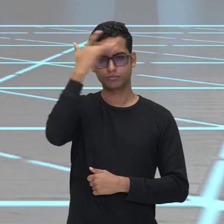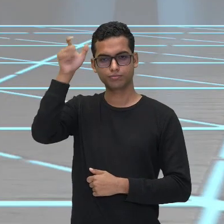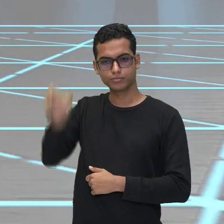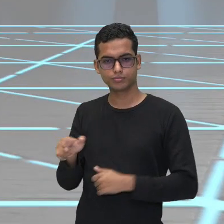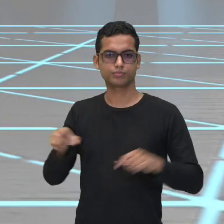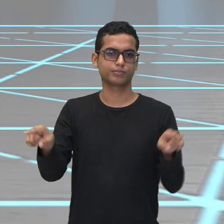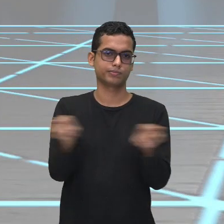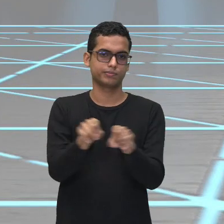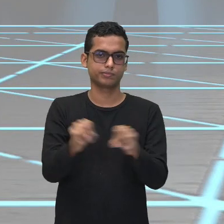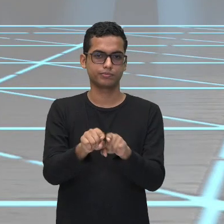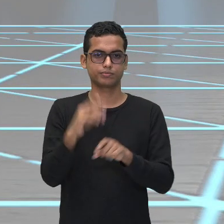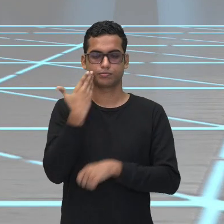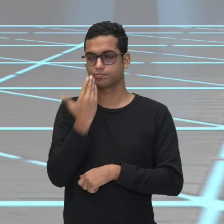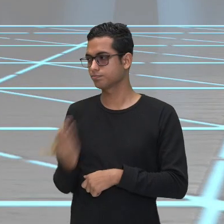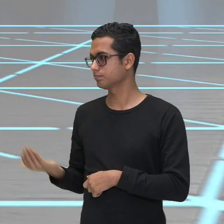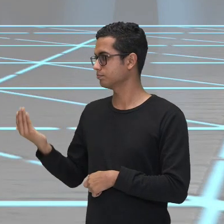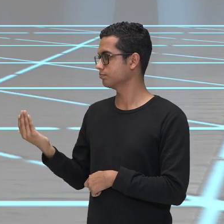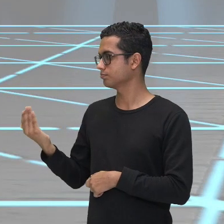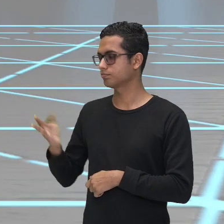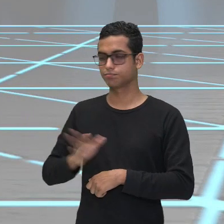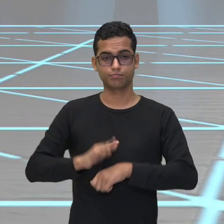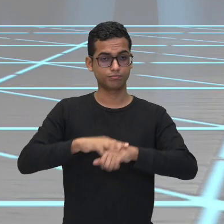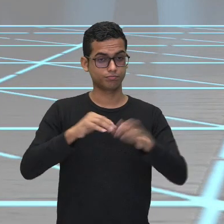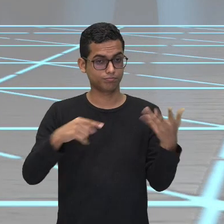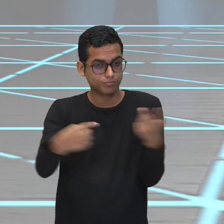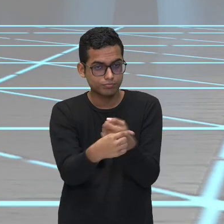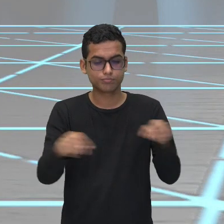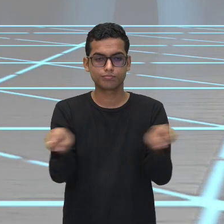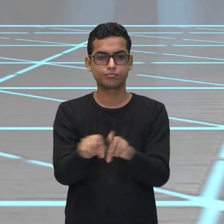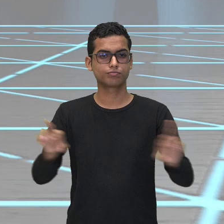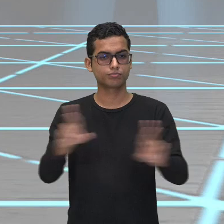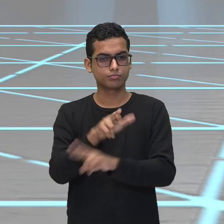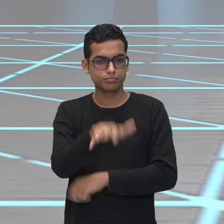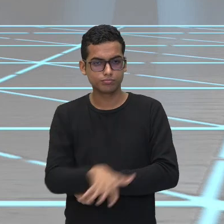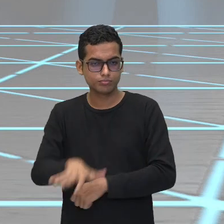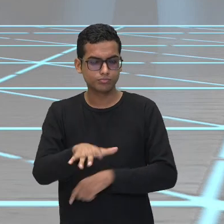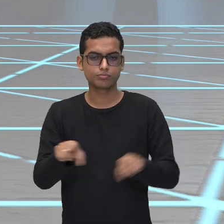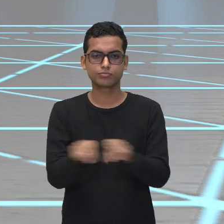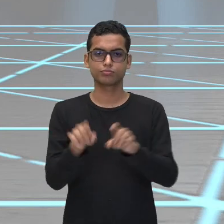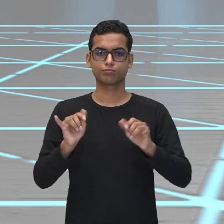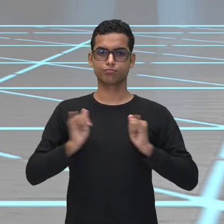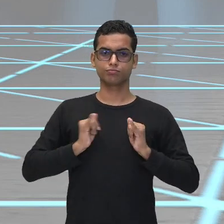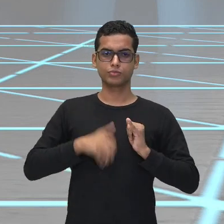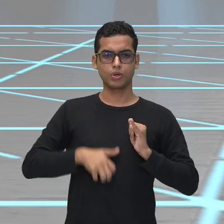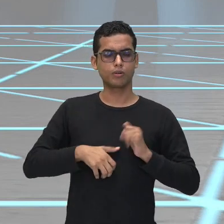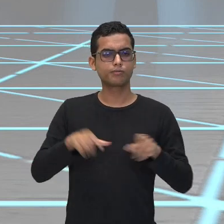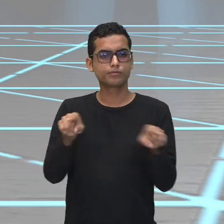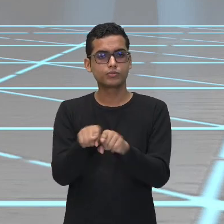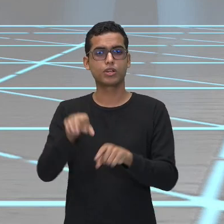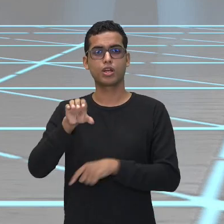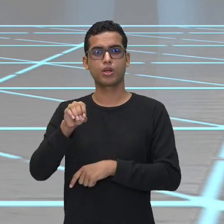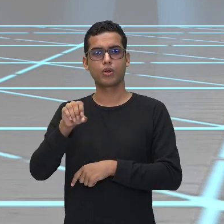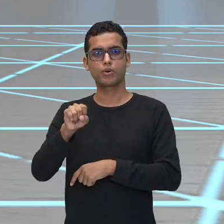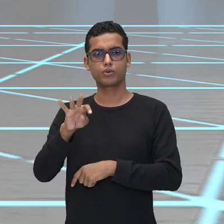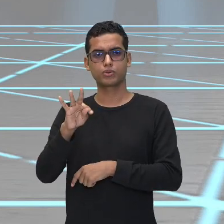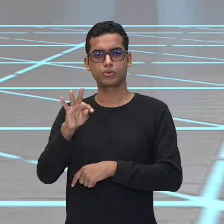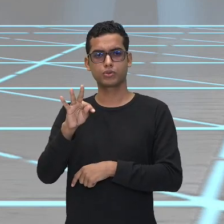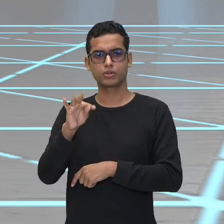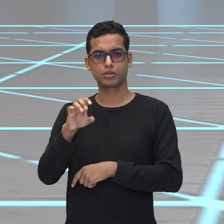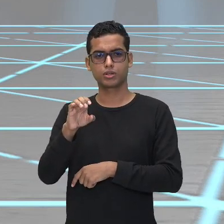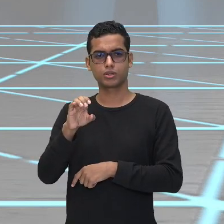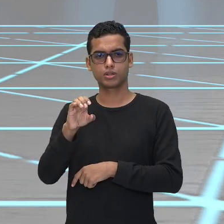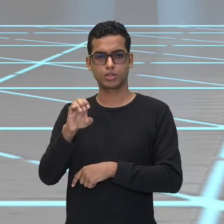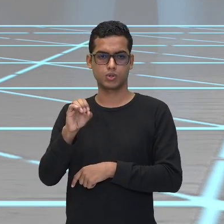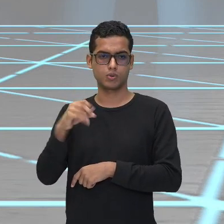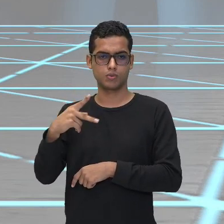com essas doenças relacionadas ao sedentarismo, nós vamos ver a osteoporose, que é uma condição médica que faz com que